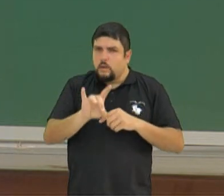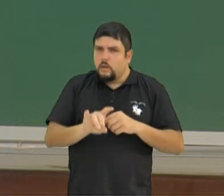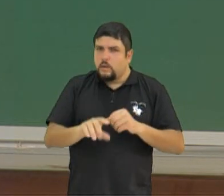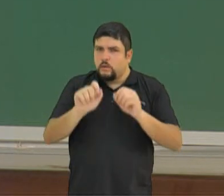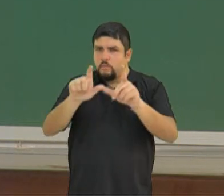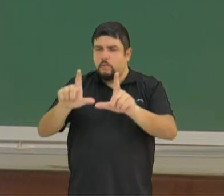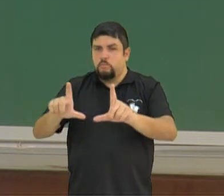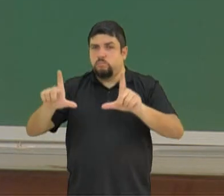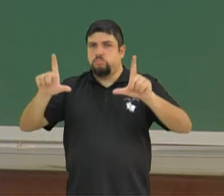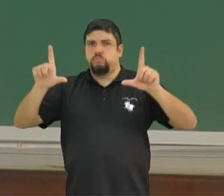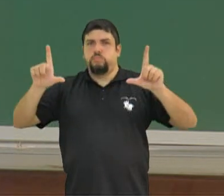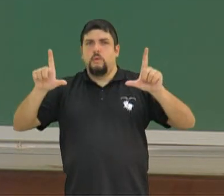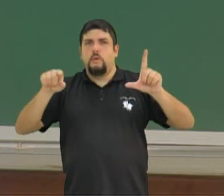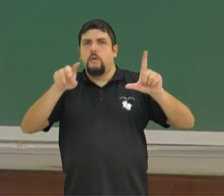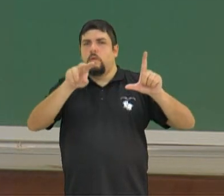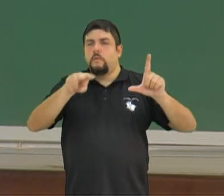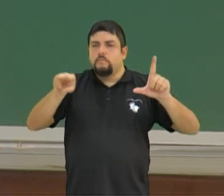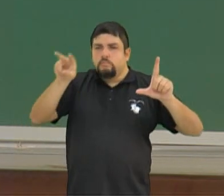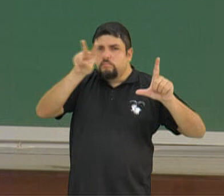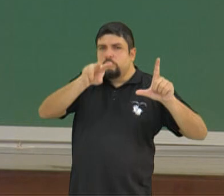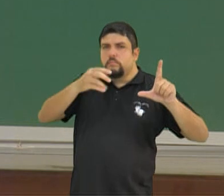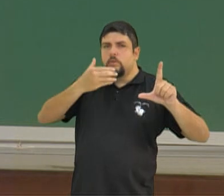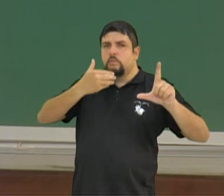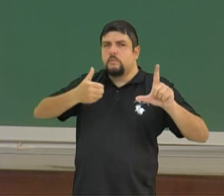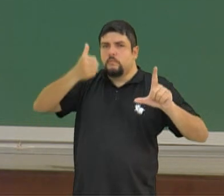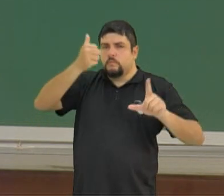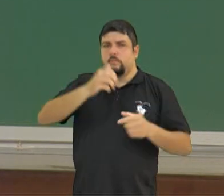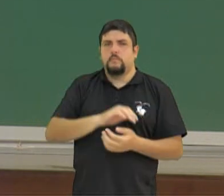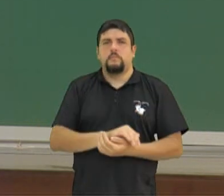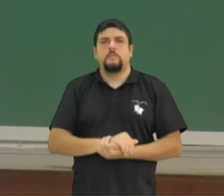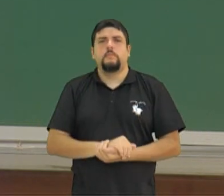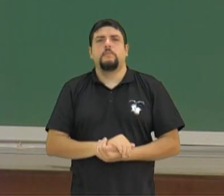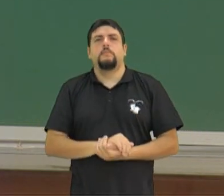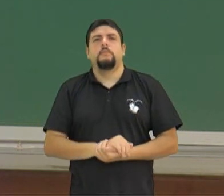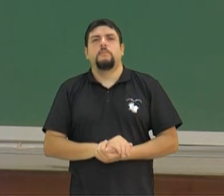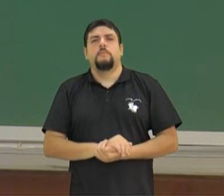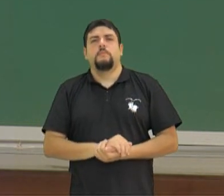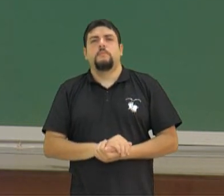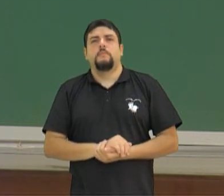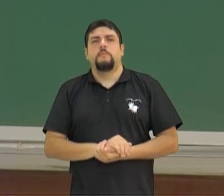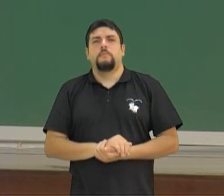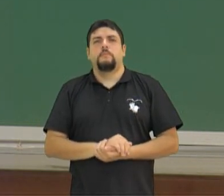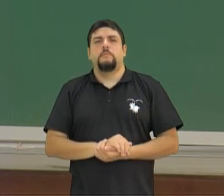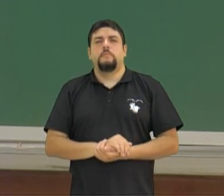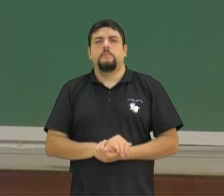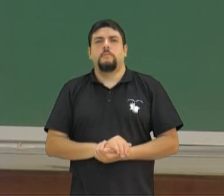vocês poderem observar melhor. Los deportes más practicados en España.